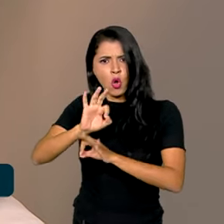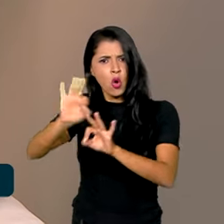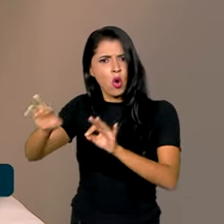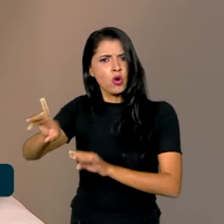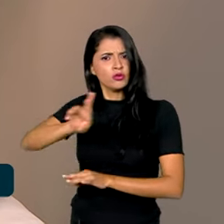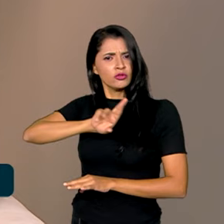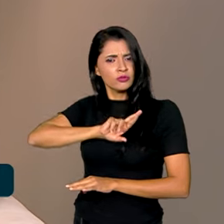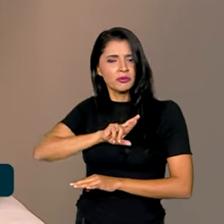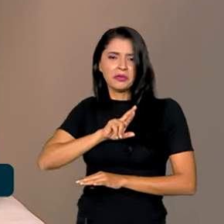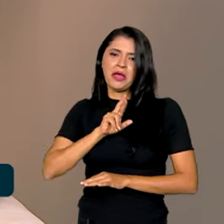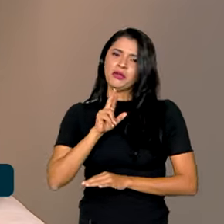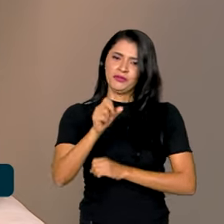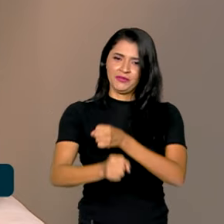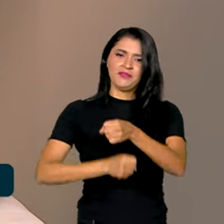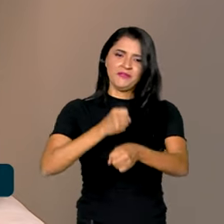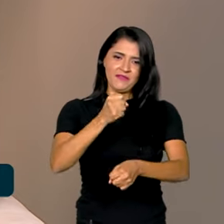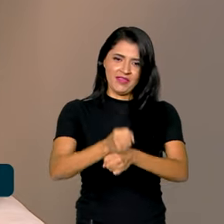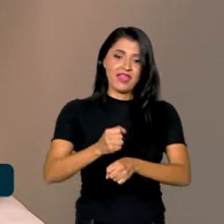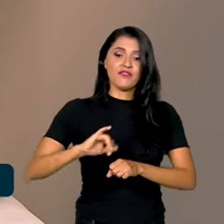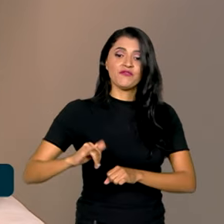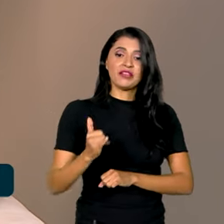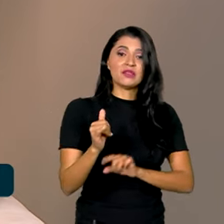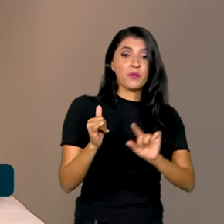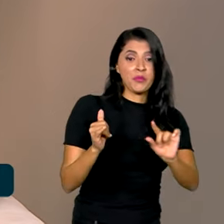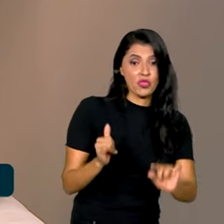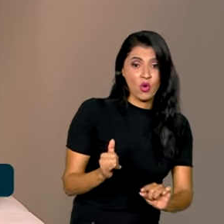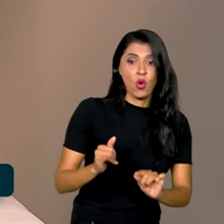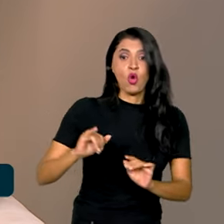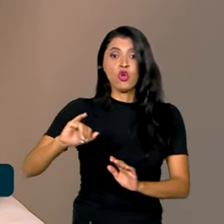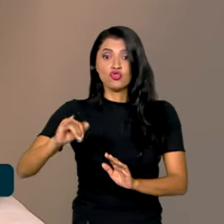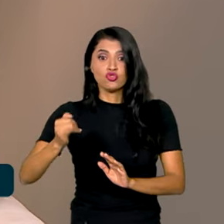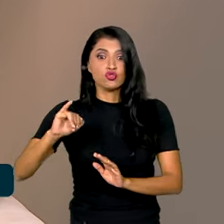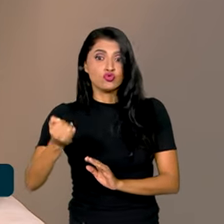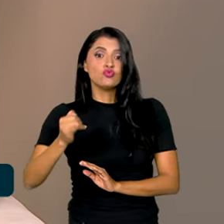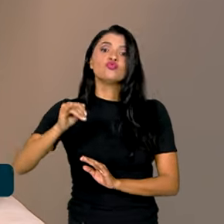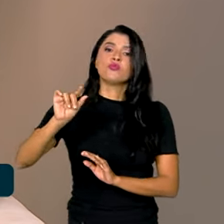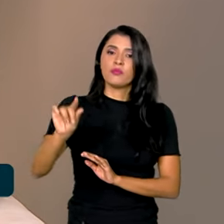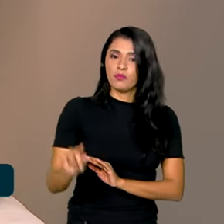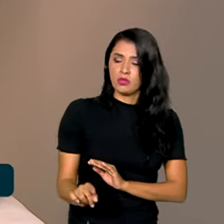vem vão ter inflação menor, né? Taxa de juros menor e